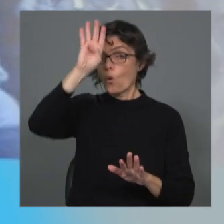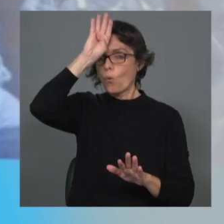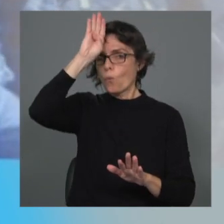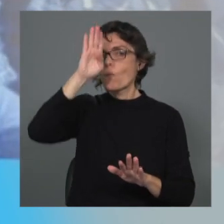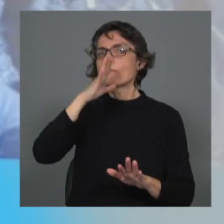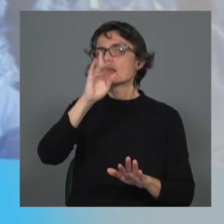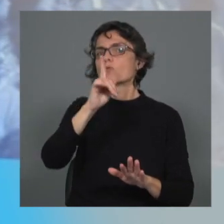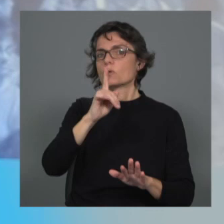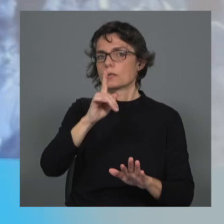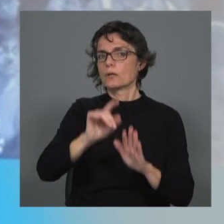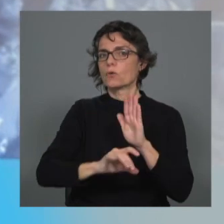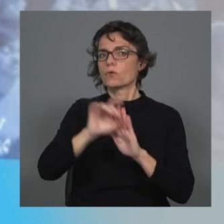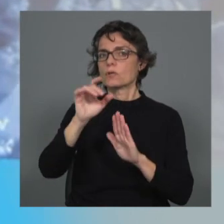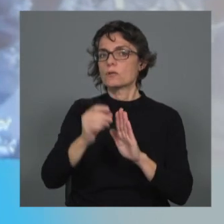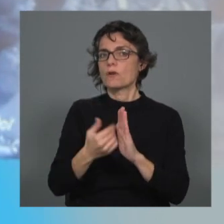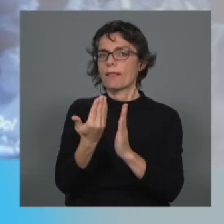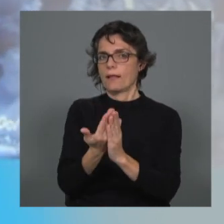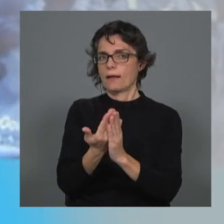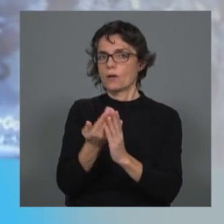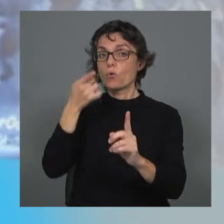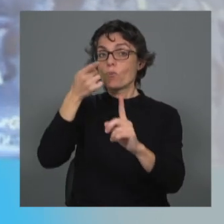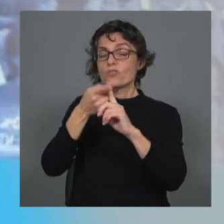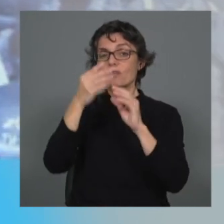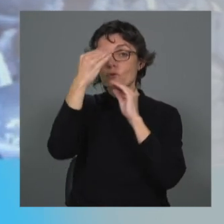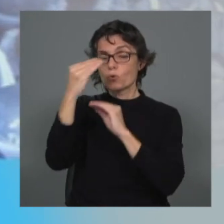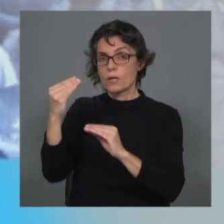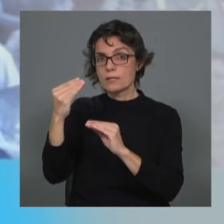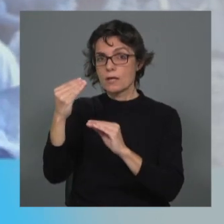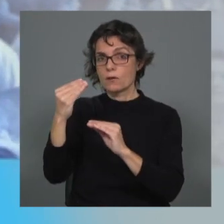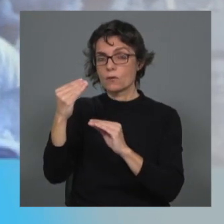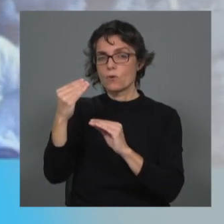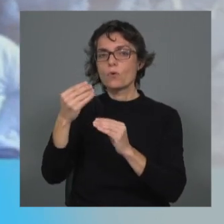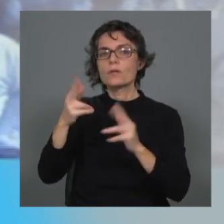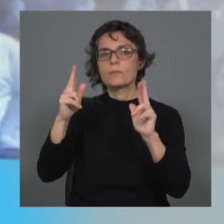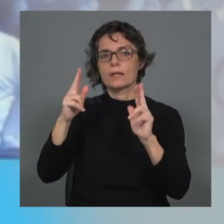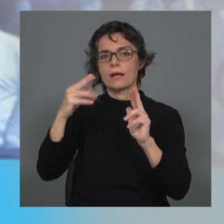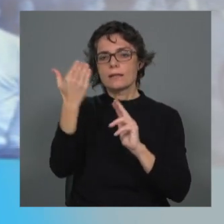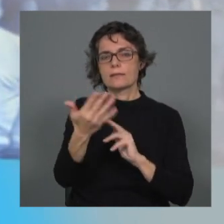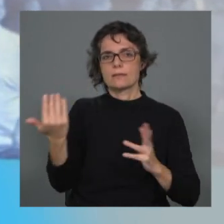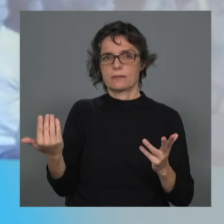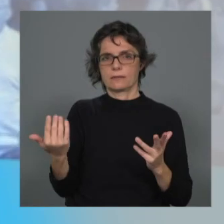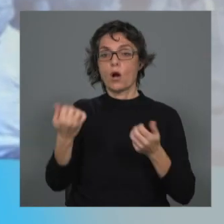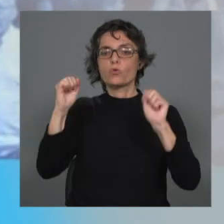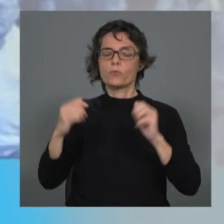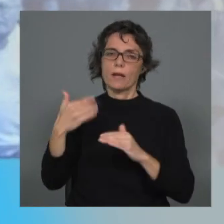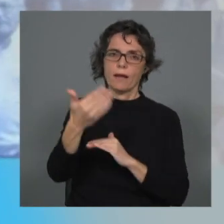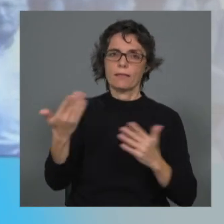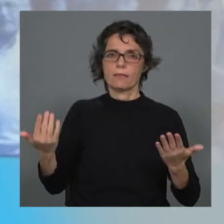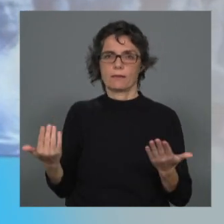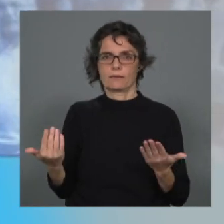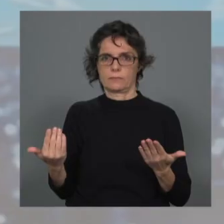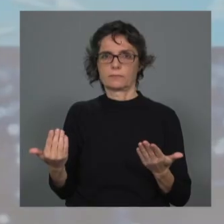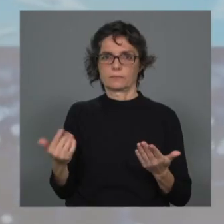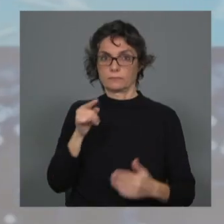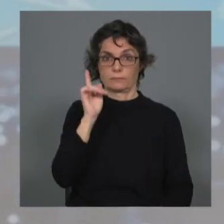condições para que a educação seja um fator de liberdade, de autonomia. E há aqui um